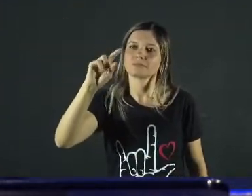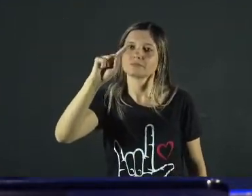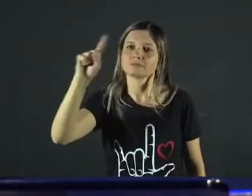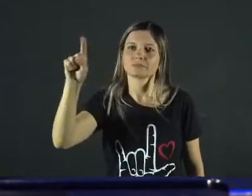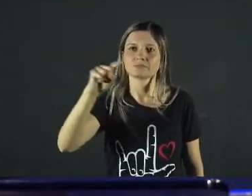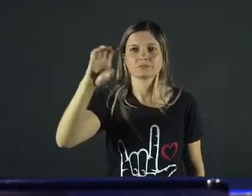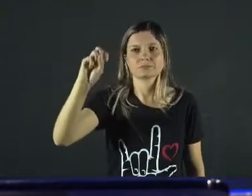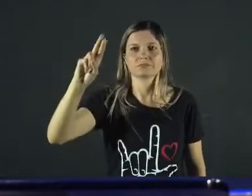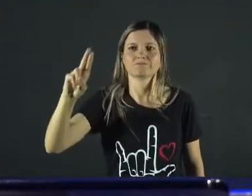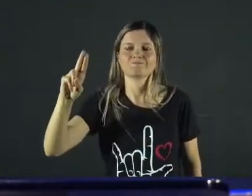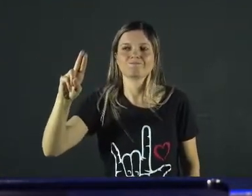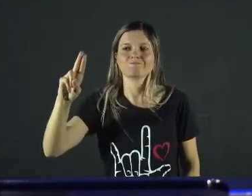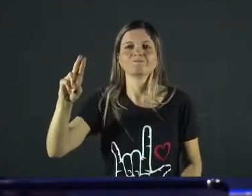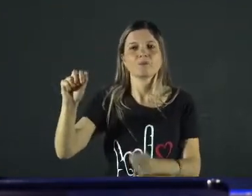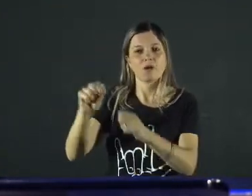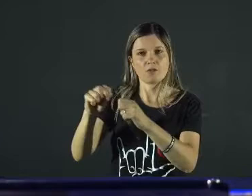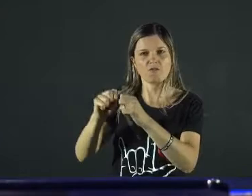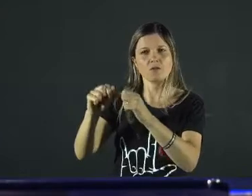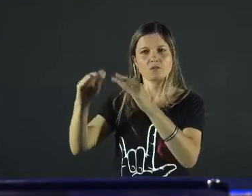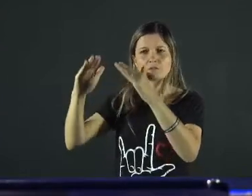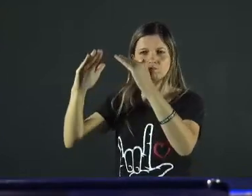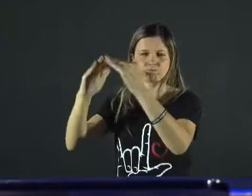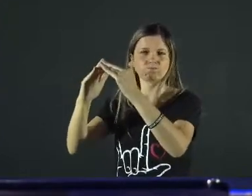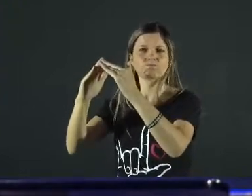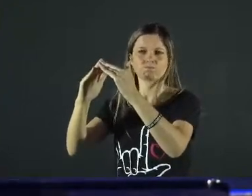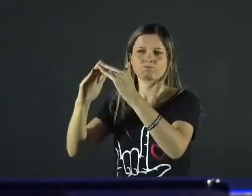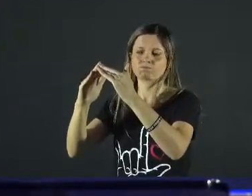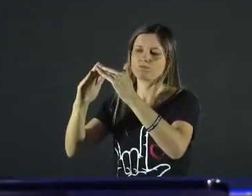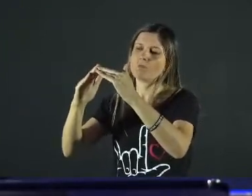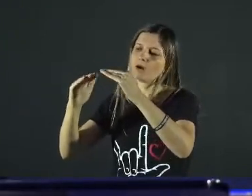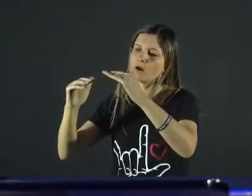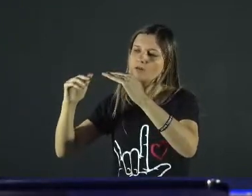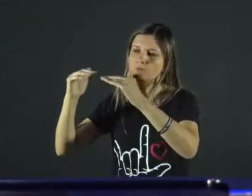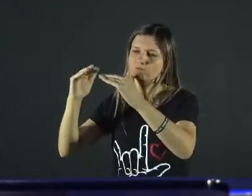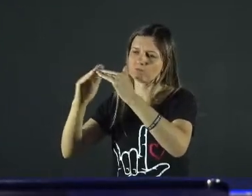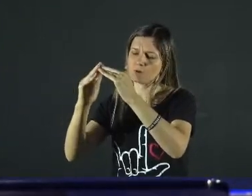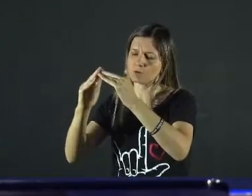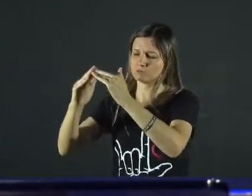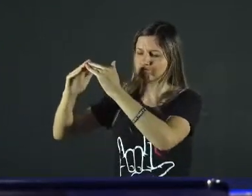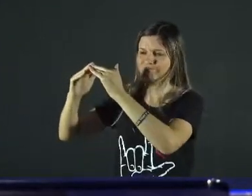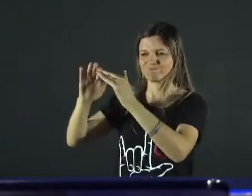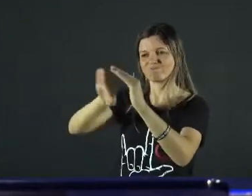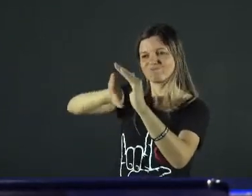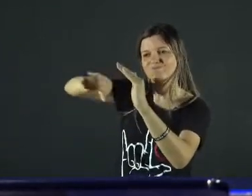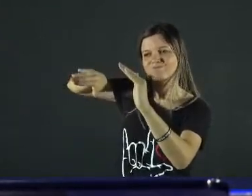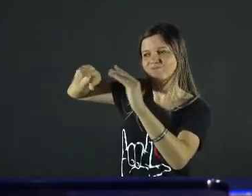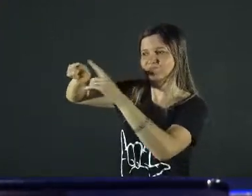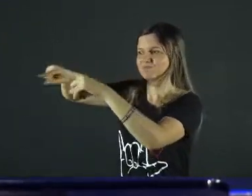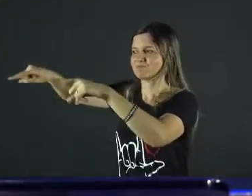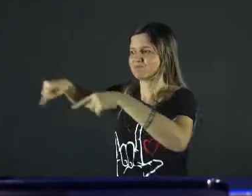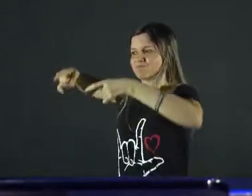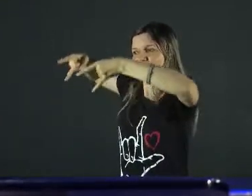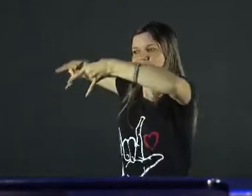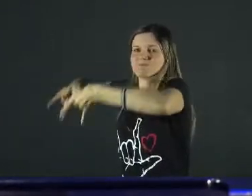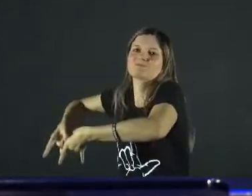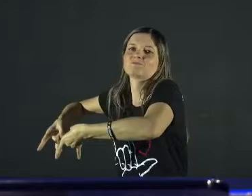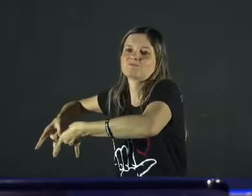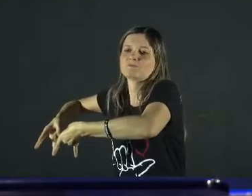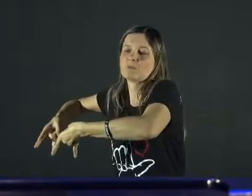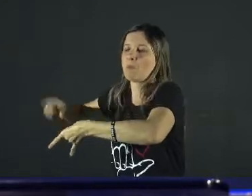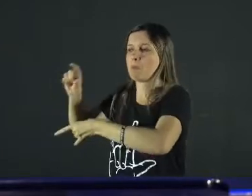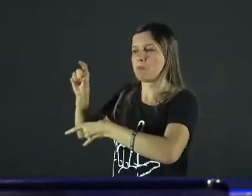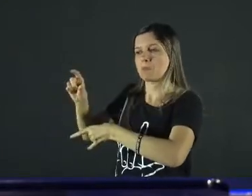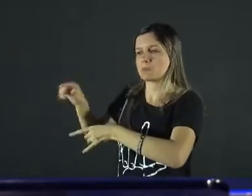ela construiu, ela e o marido dela, um cômodo pequeno, com alguns utensílios naquele